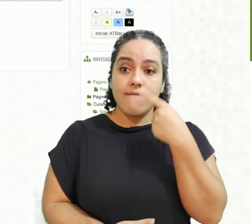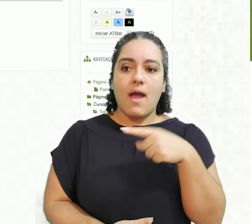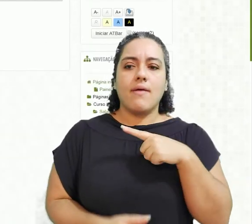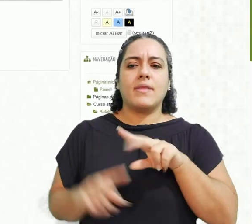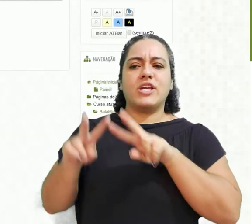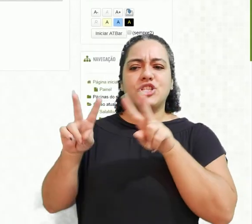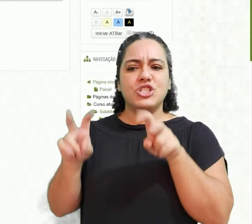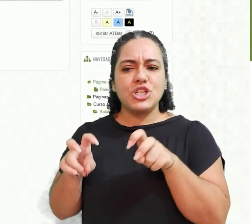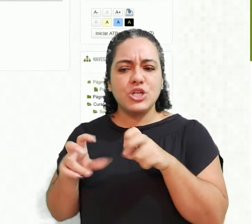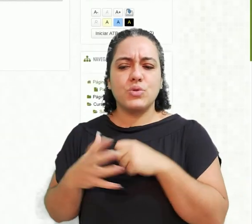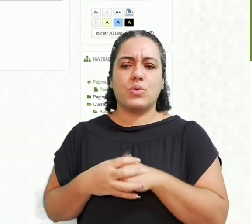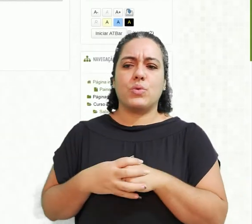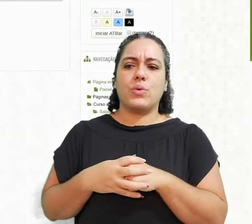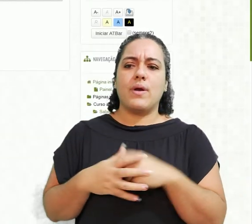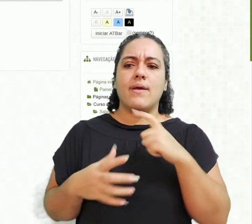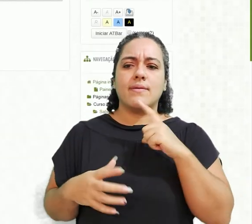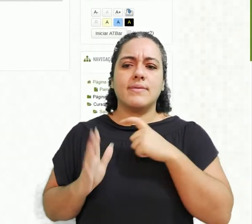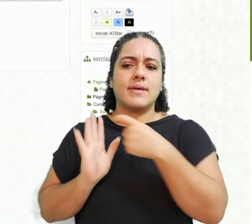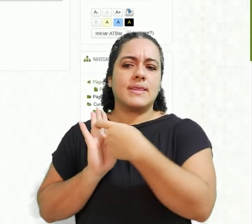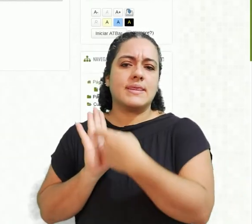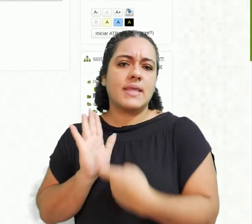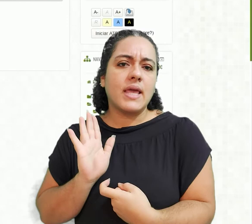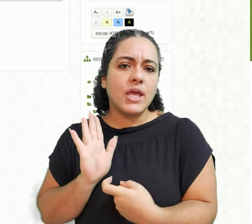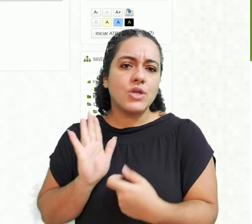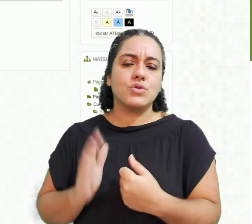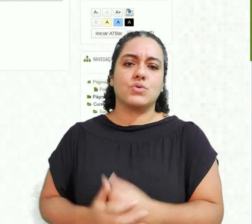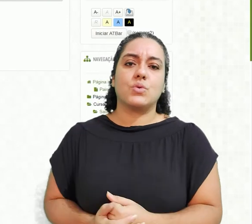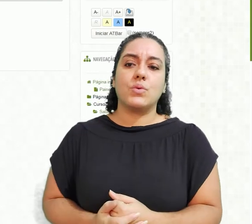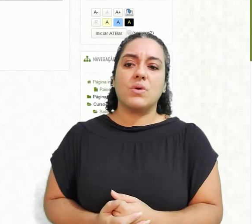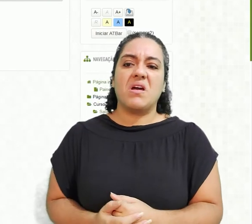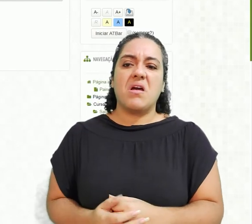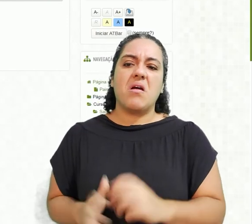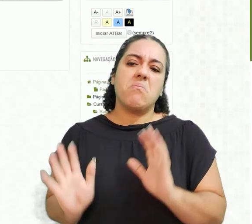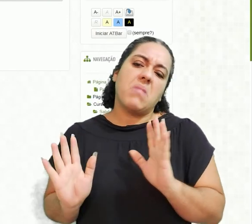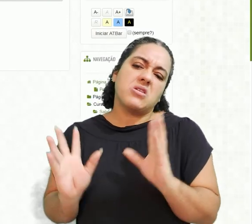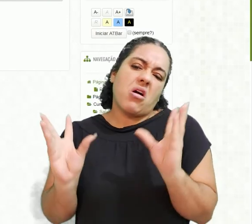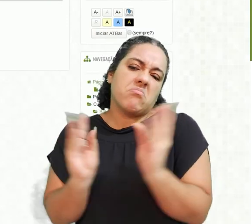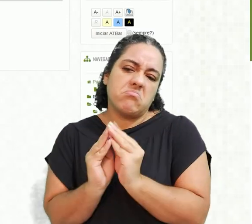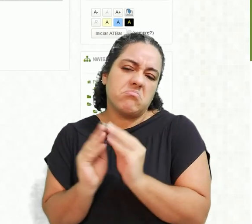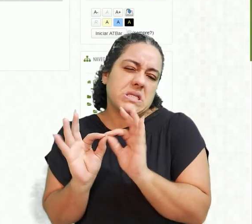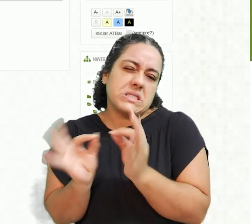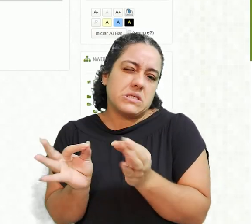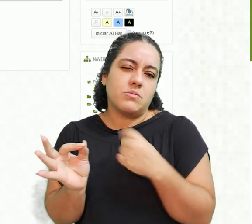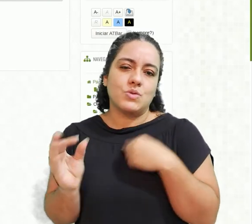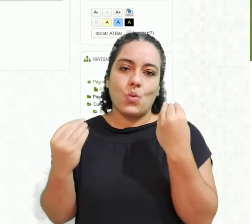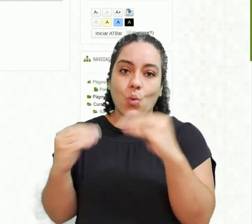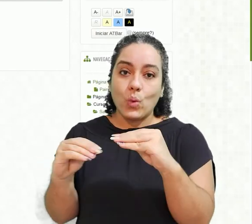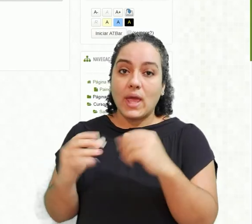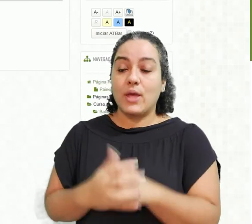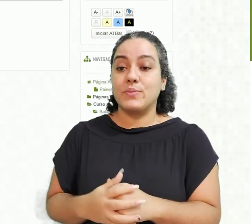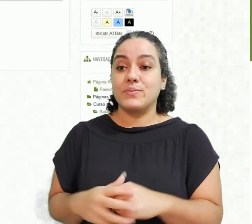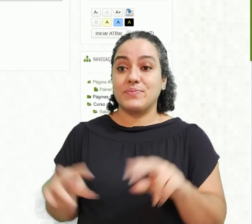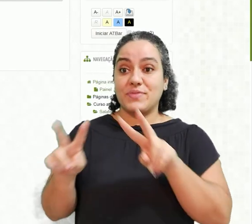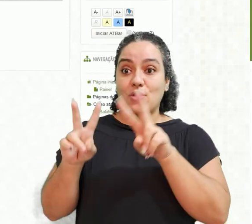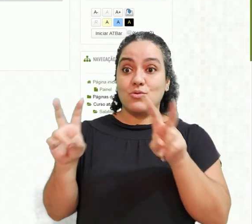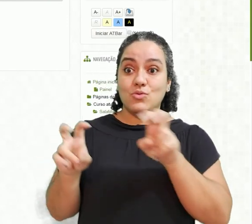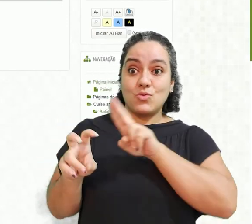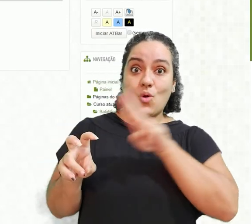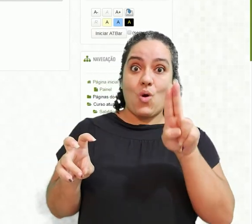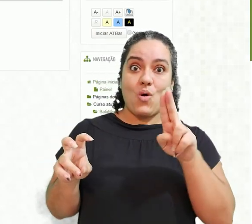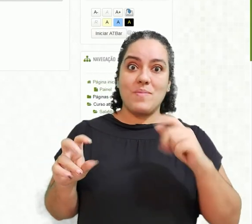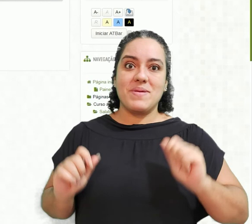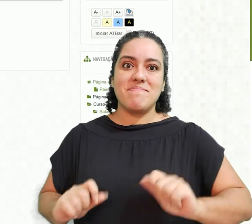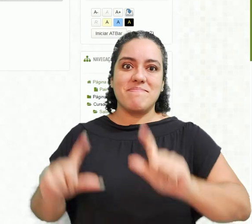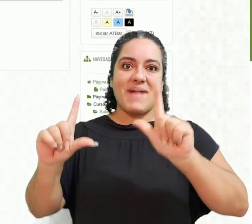página veja que tem aqui o título aquele pequeno texto que não significa nada que eu vou que eu coloquei o título da